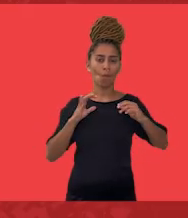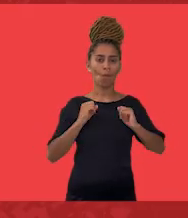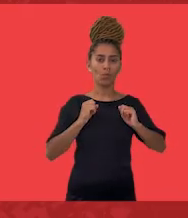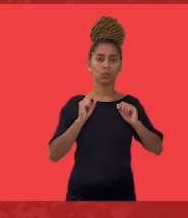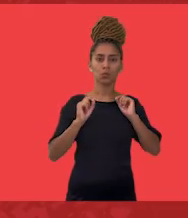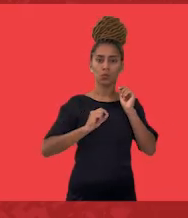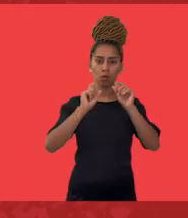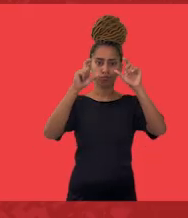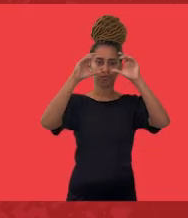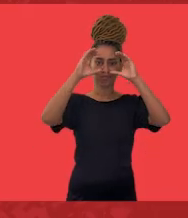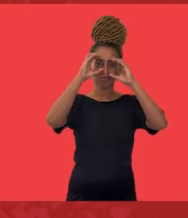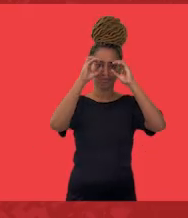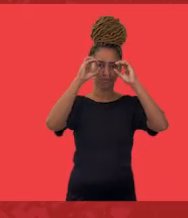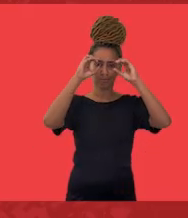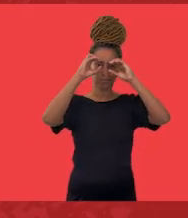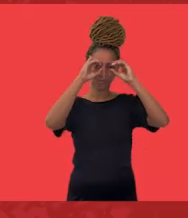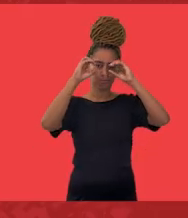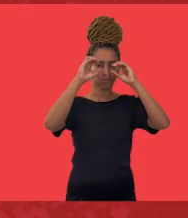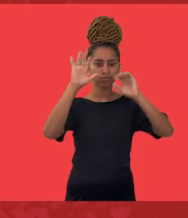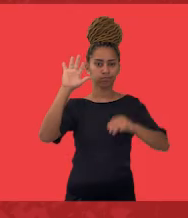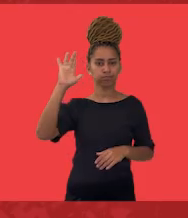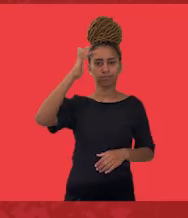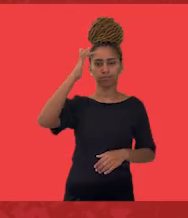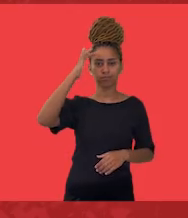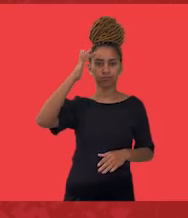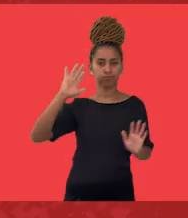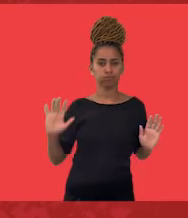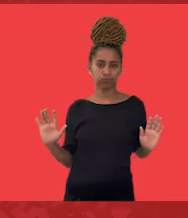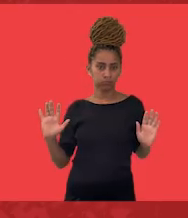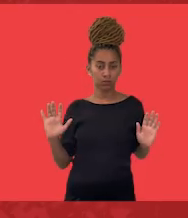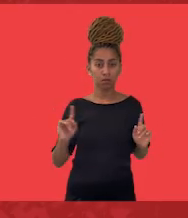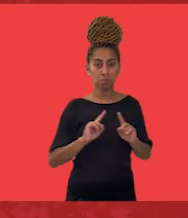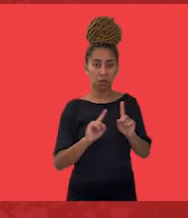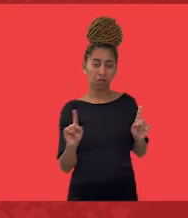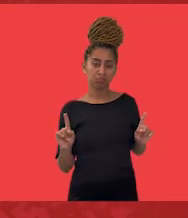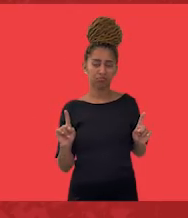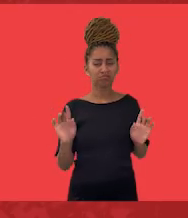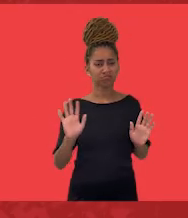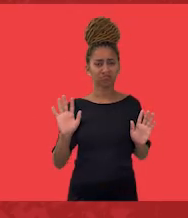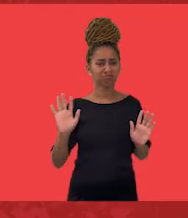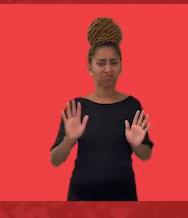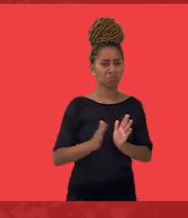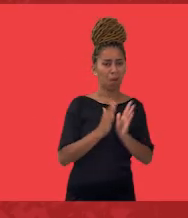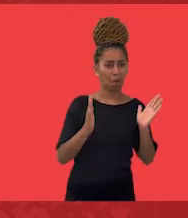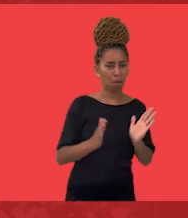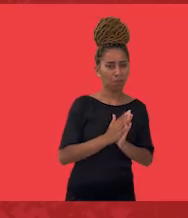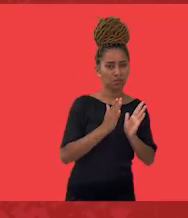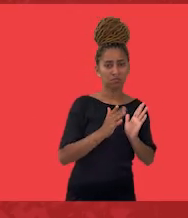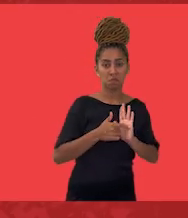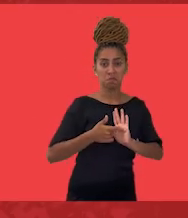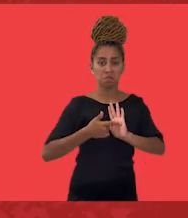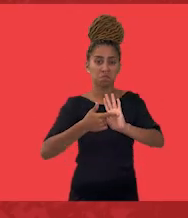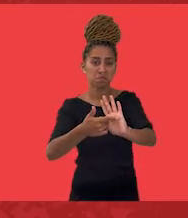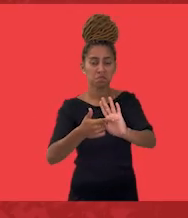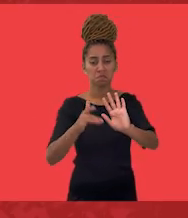1, 2, 3 espinhas, pontinhos rosados na face. Seriam os relógios colorindo tudo que é